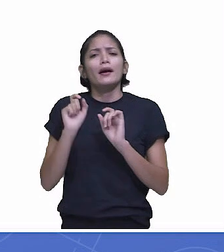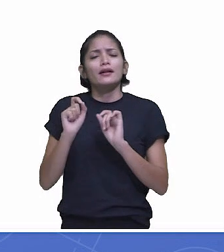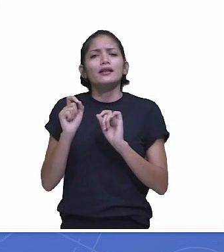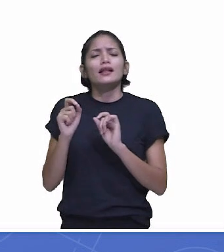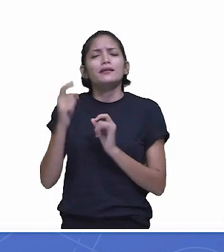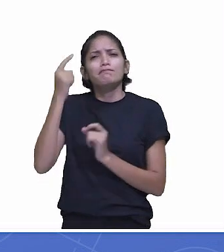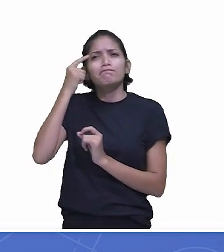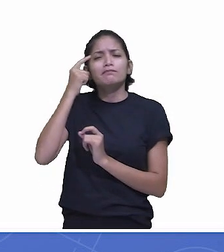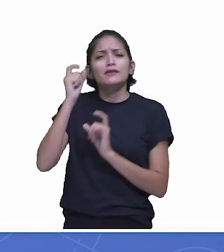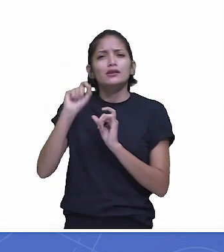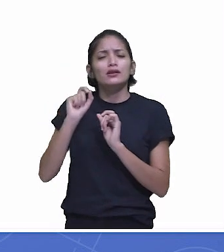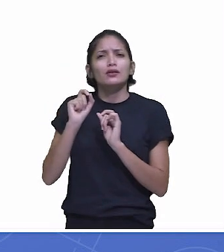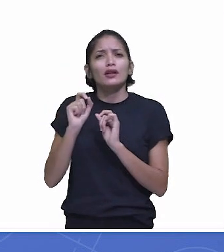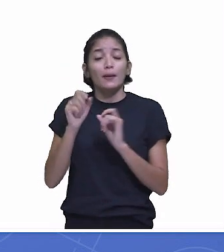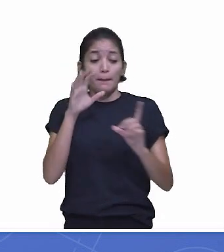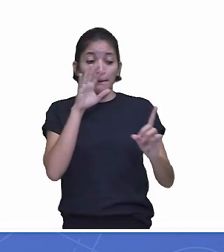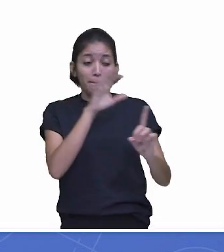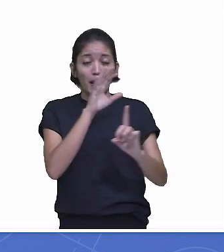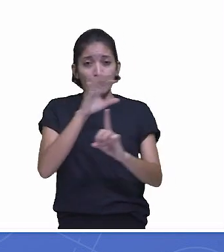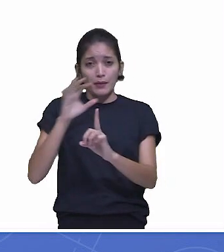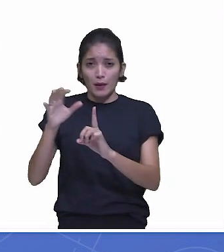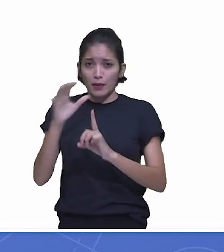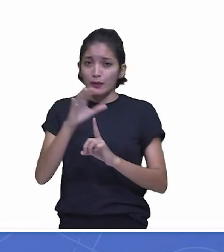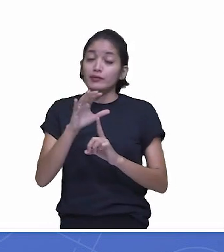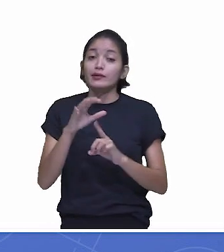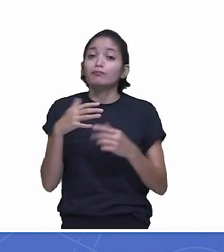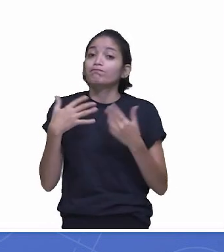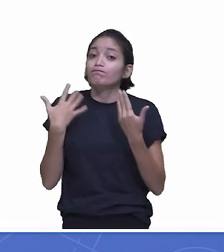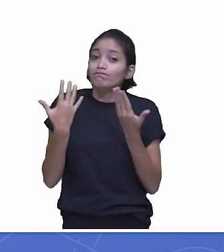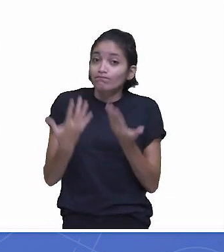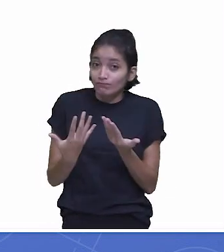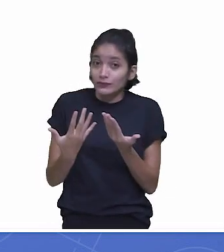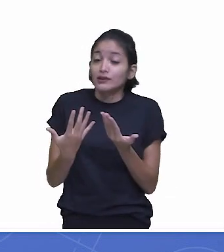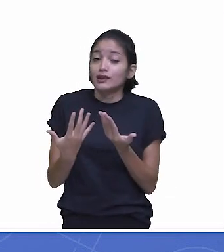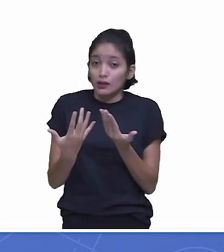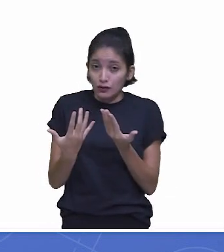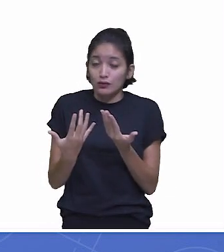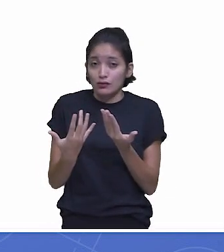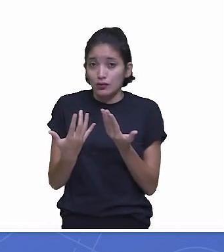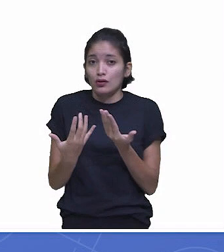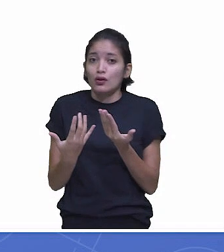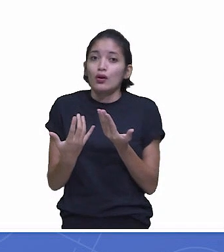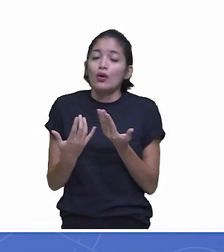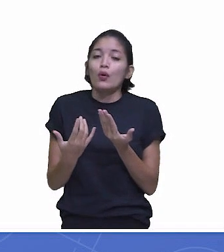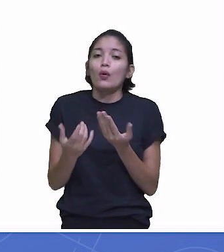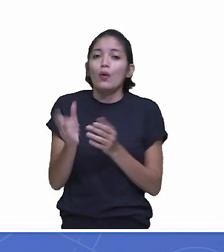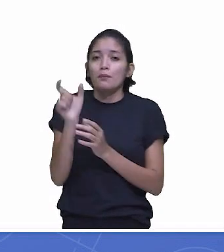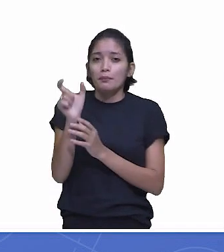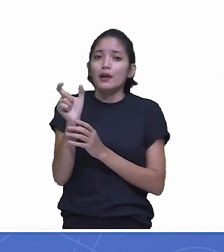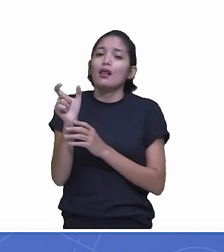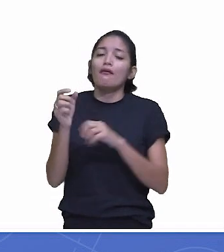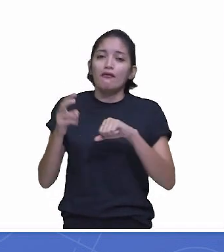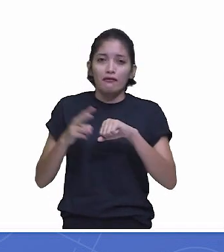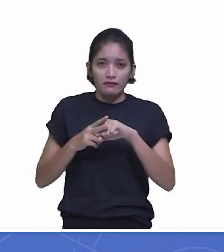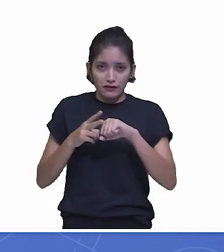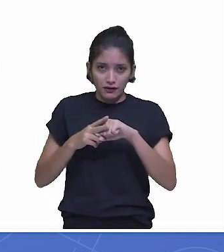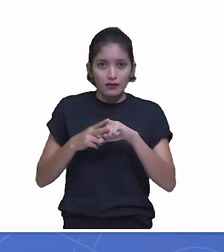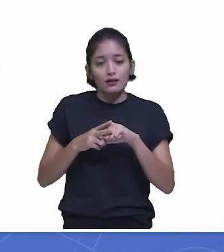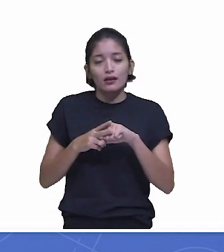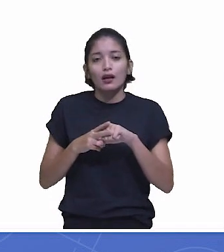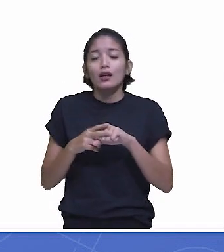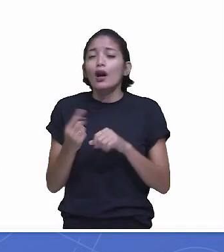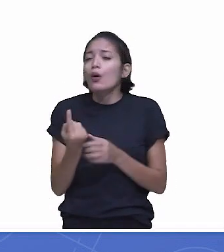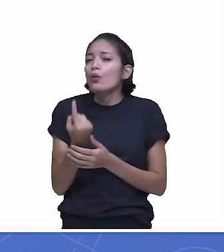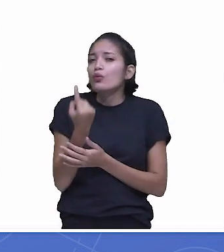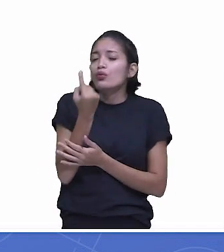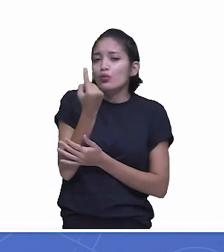de influenciar. Então, com base neste verbo, observem que a única